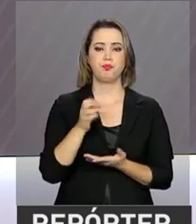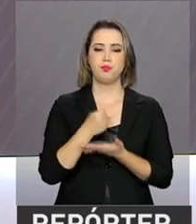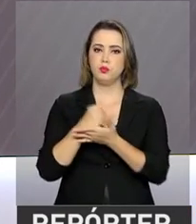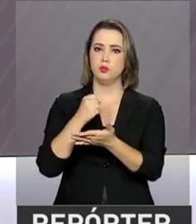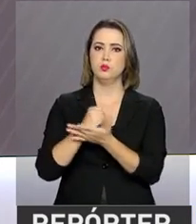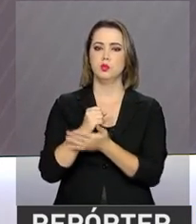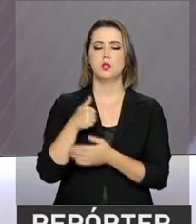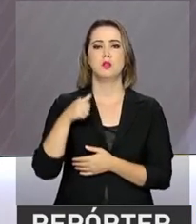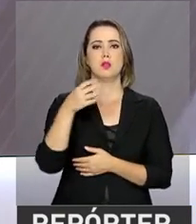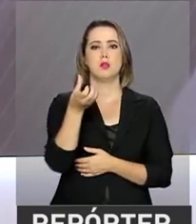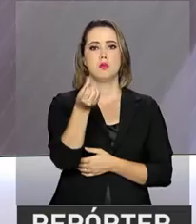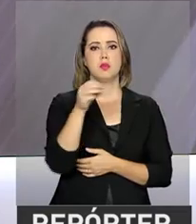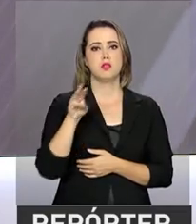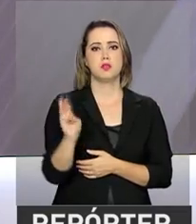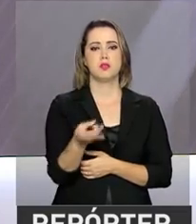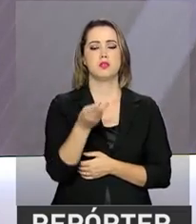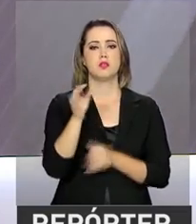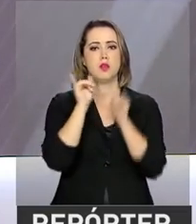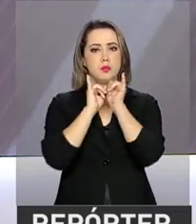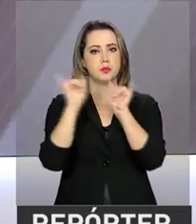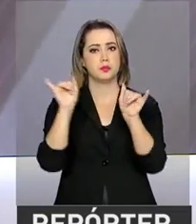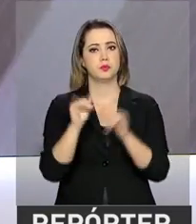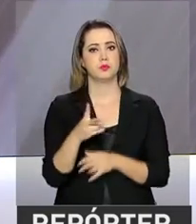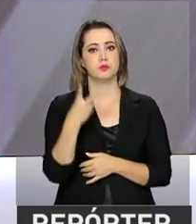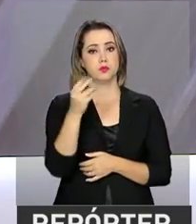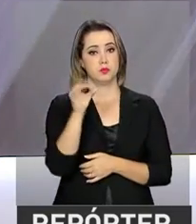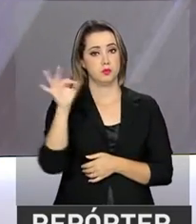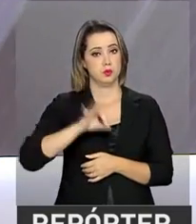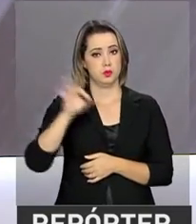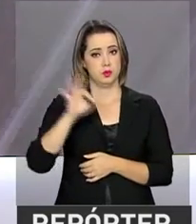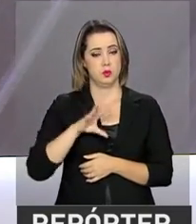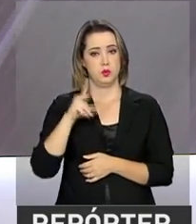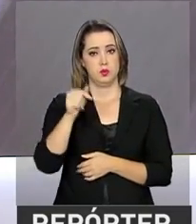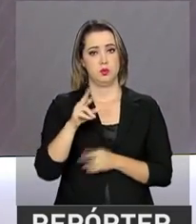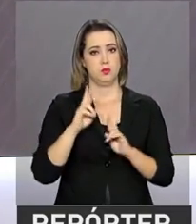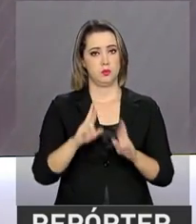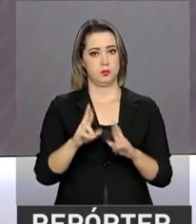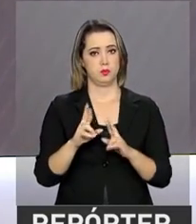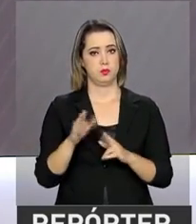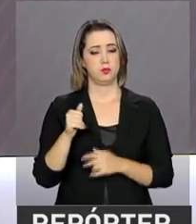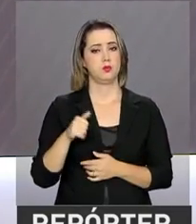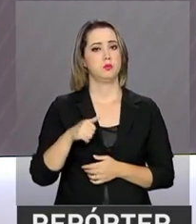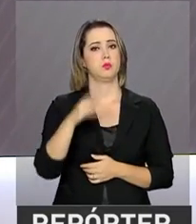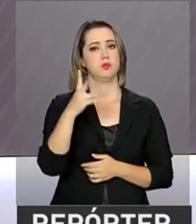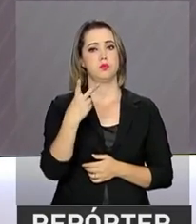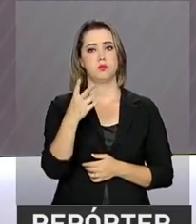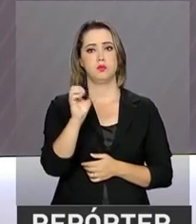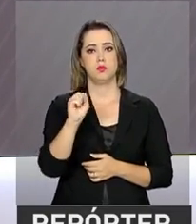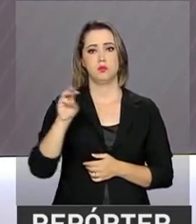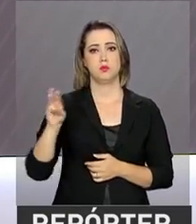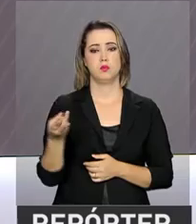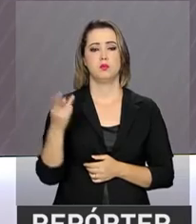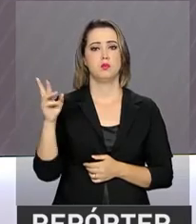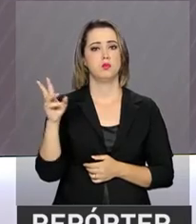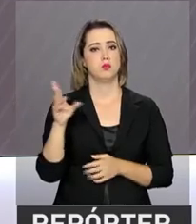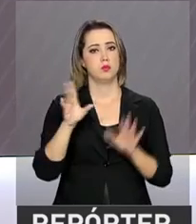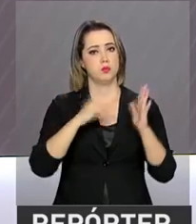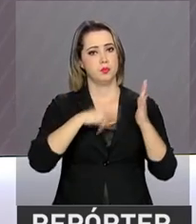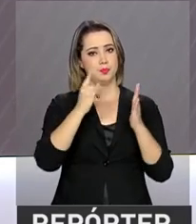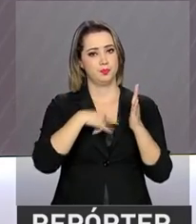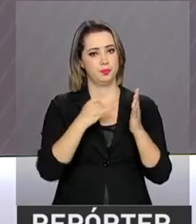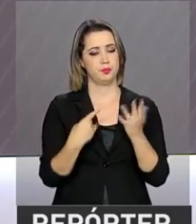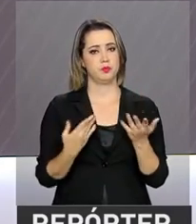entregues cerca de 6 milhões de declarações vinte por cento tanto do total esperado que é de mais de 28 milhões de